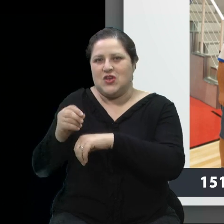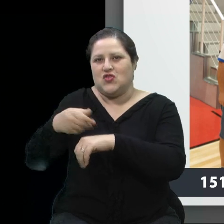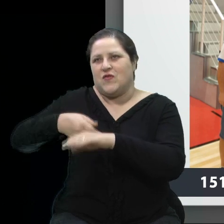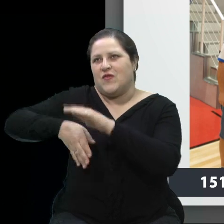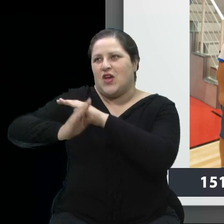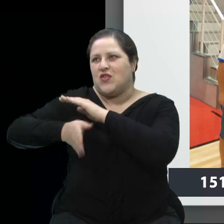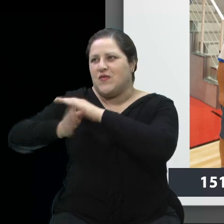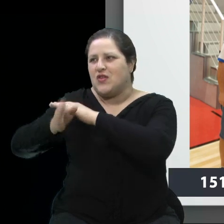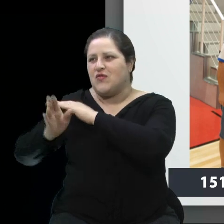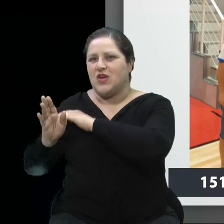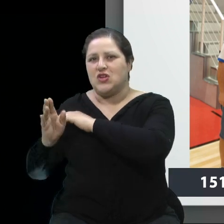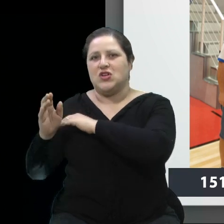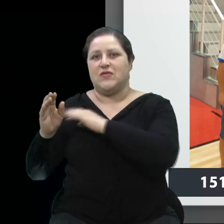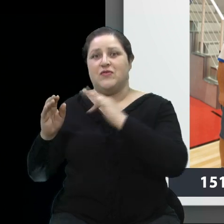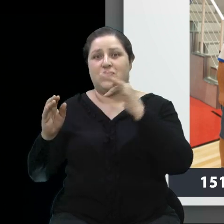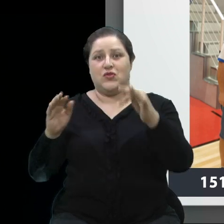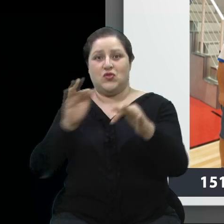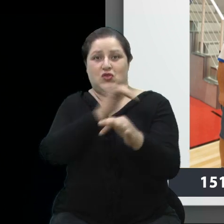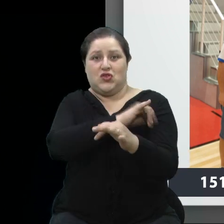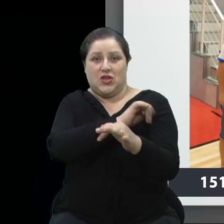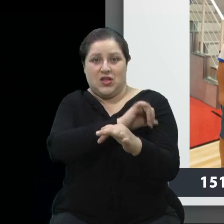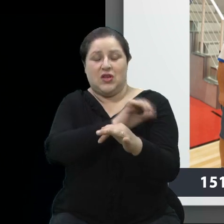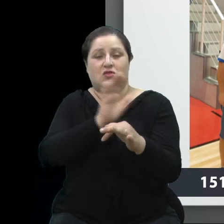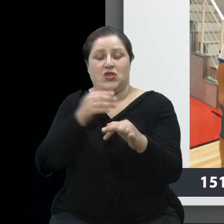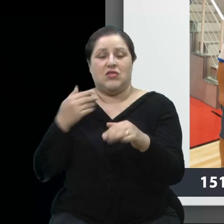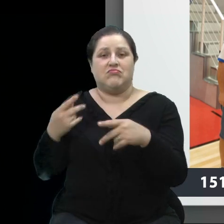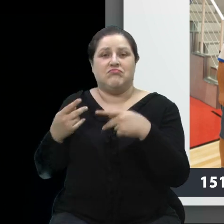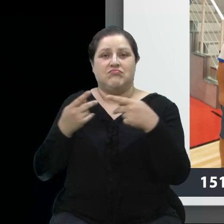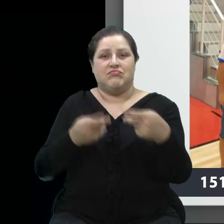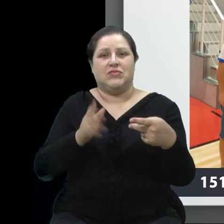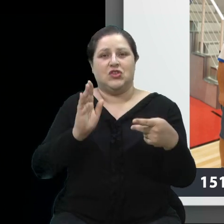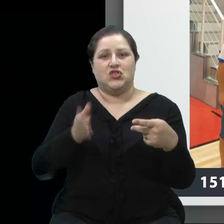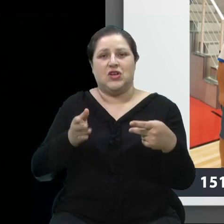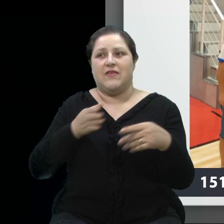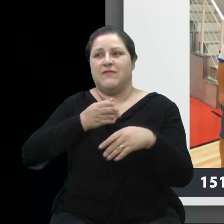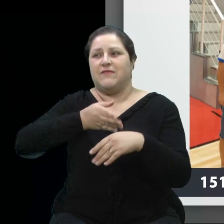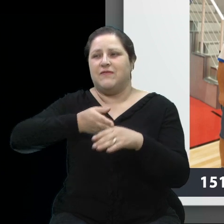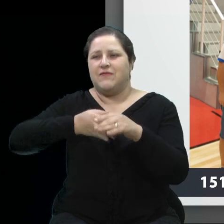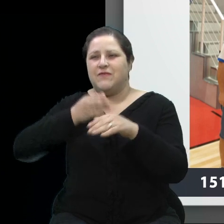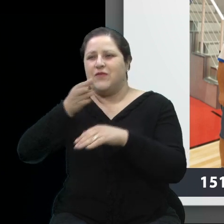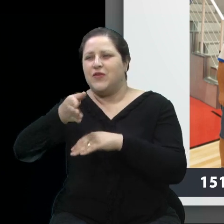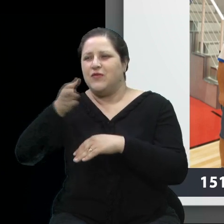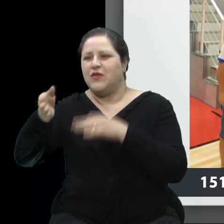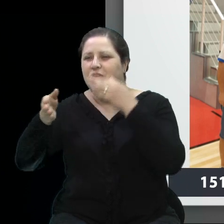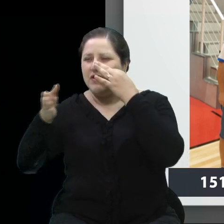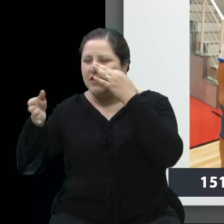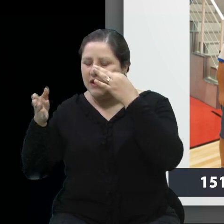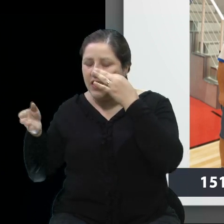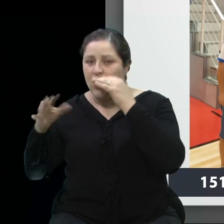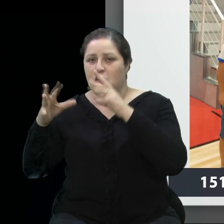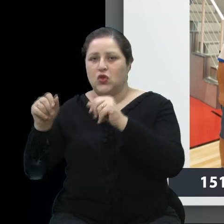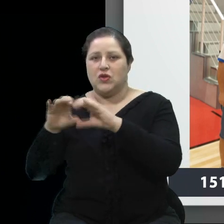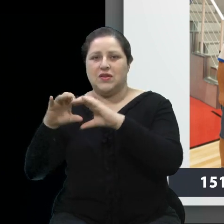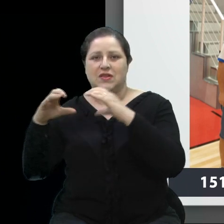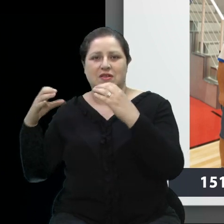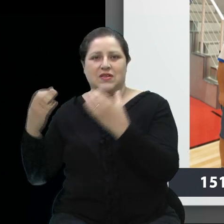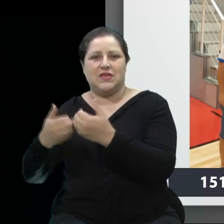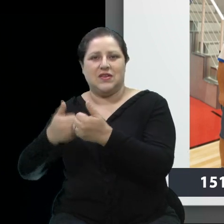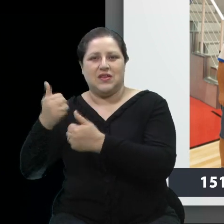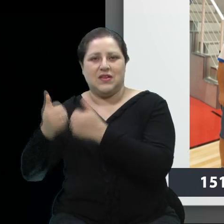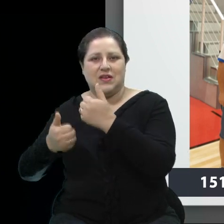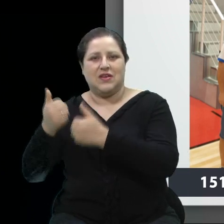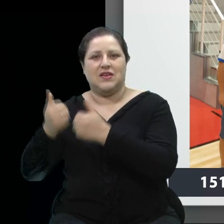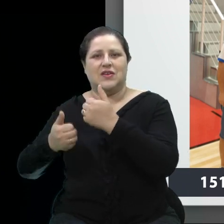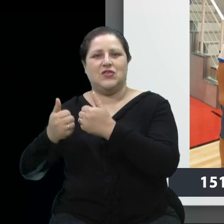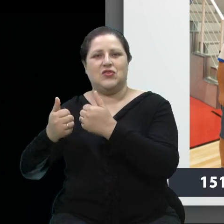Rio de Janeiro. Completaram esse ano todos os estádios do Campeonato Carioca, então fazem um grande trabalho. Então a Marisa, o Maurício, o